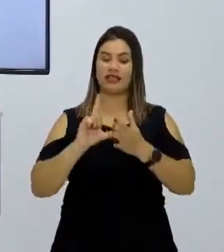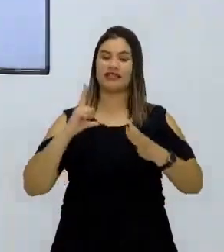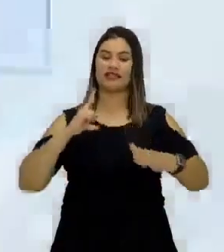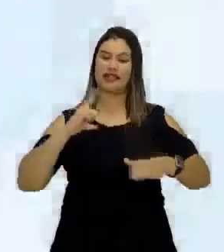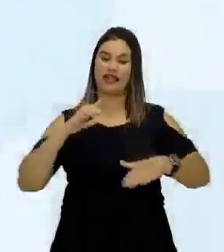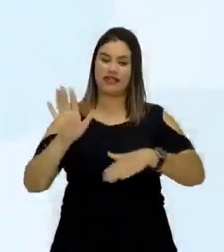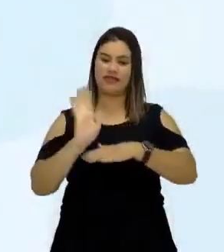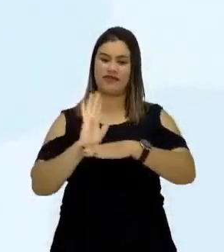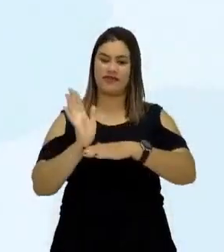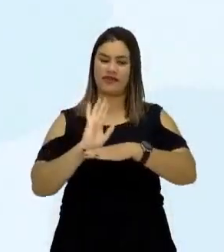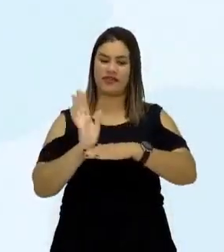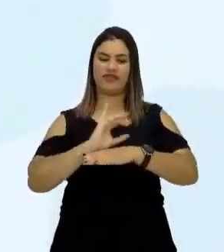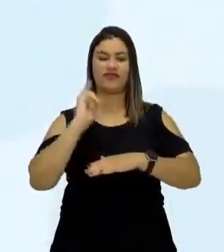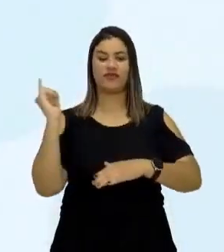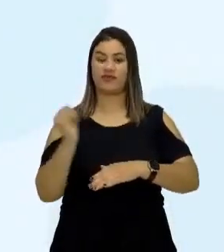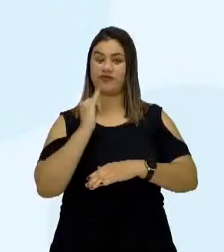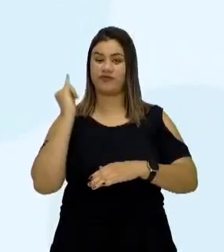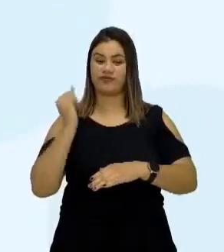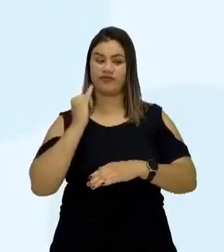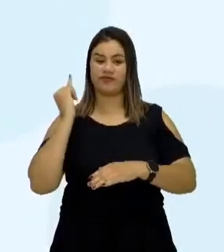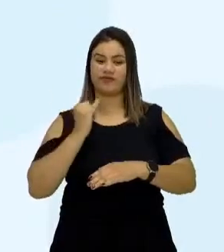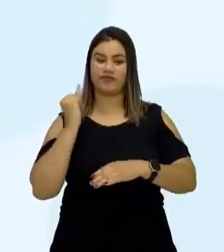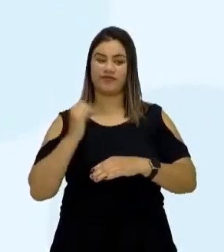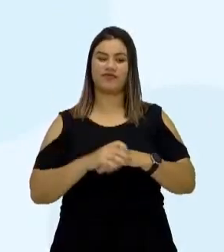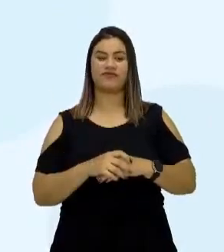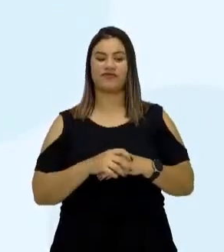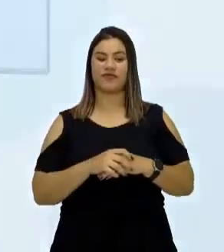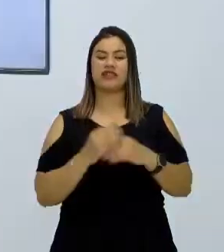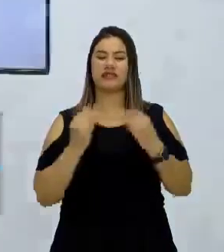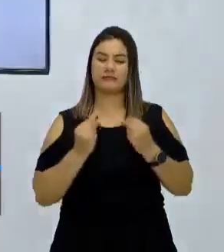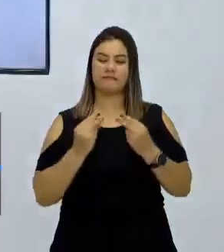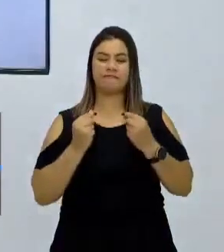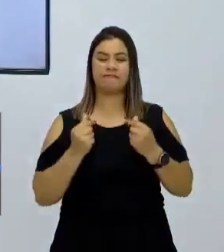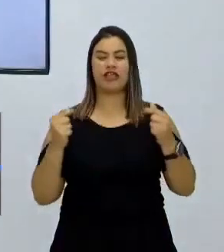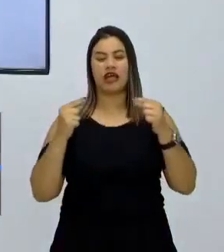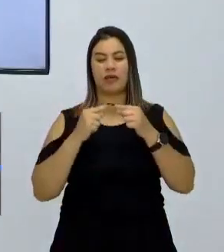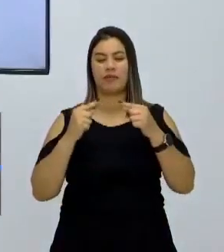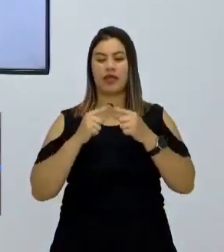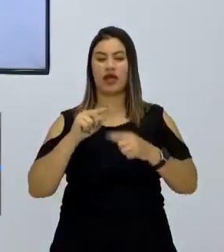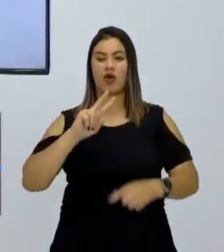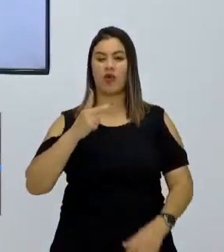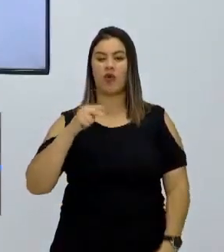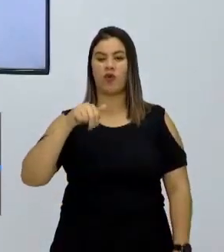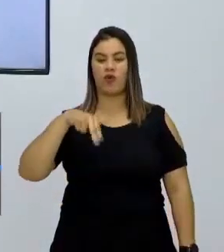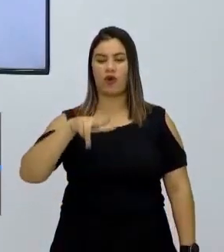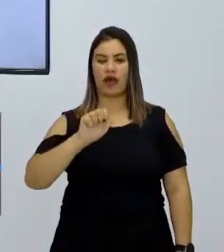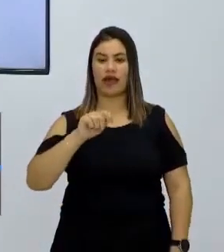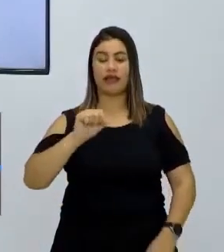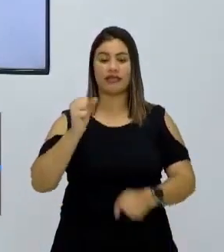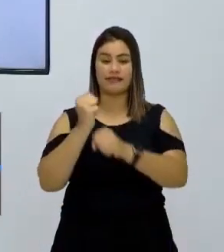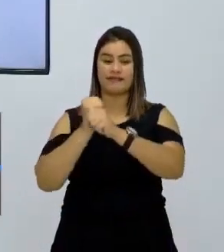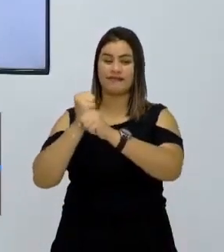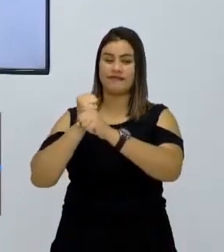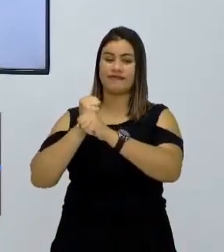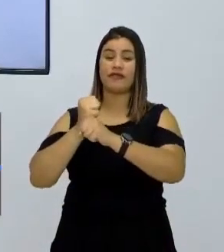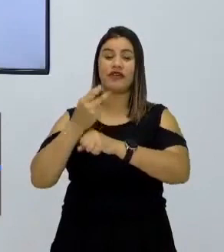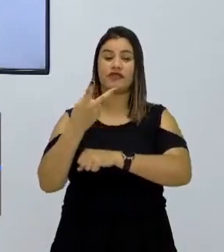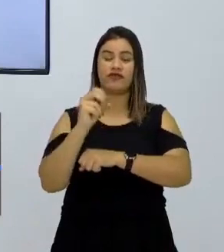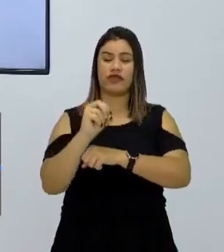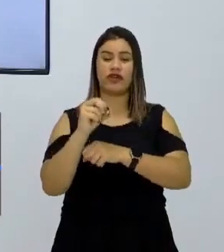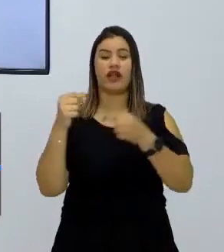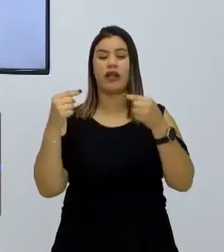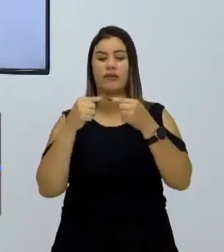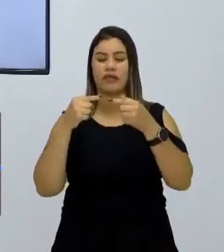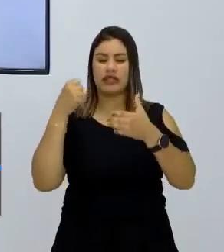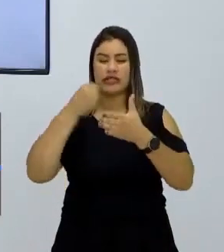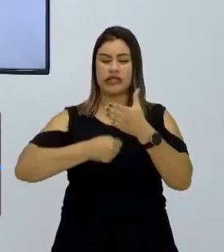um vídeo, né, bastante importante aí e bastante sensível, que é a Ruanda há 20 anos lutando contra a